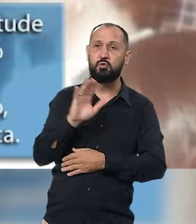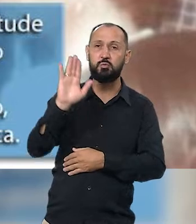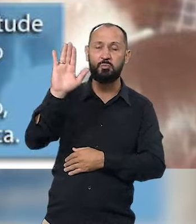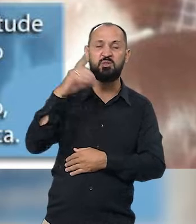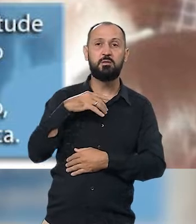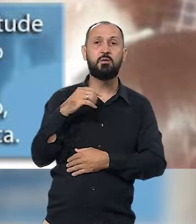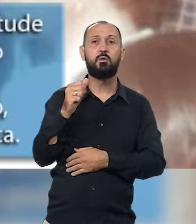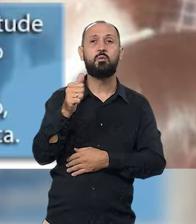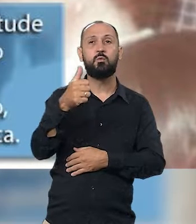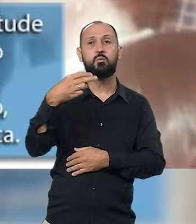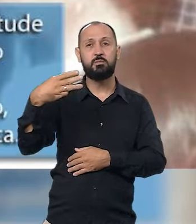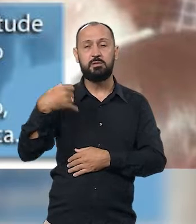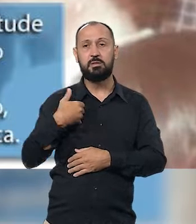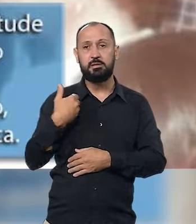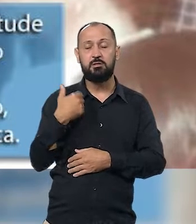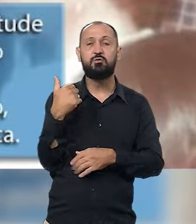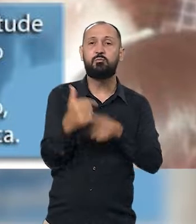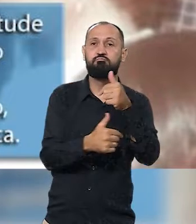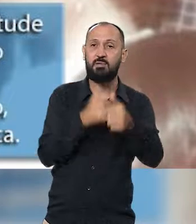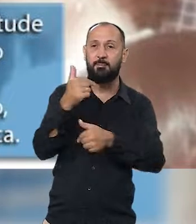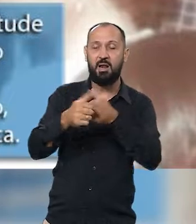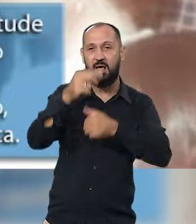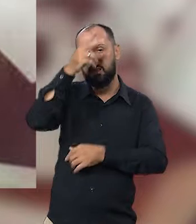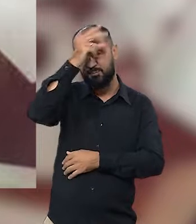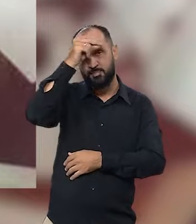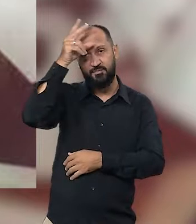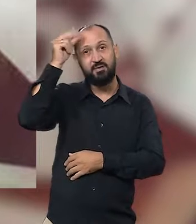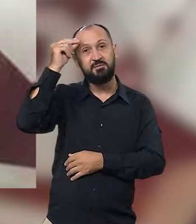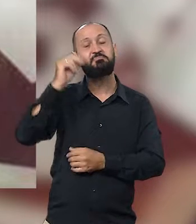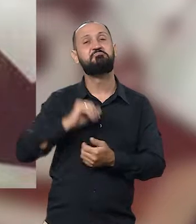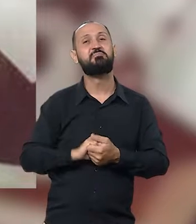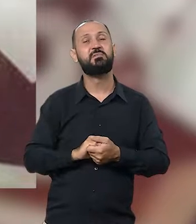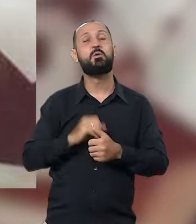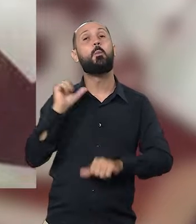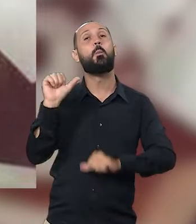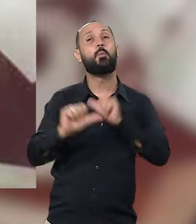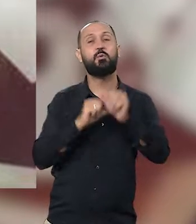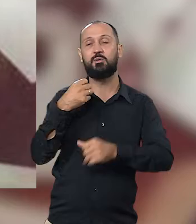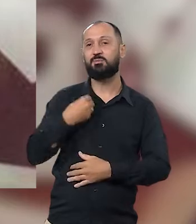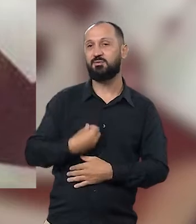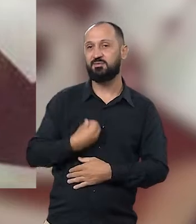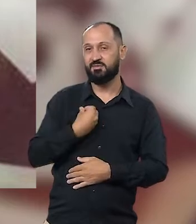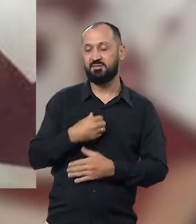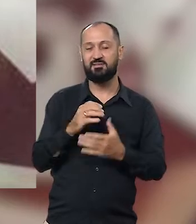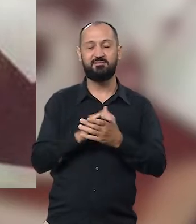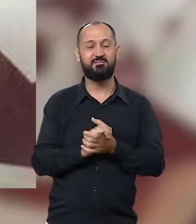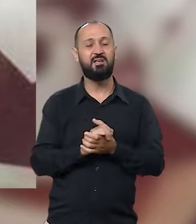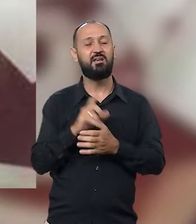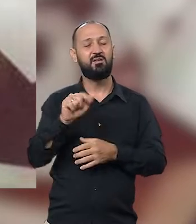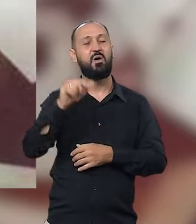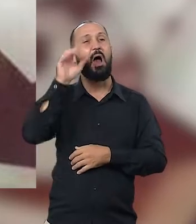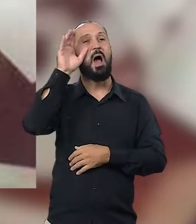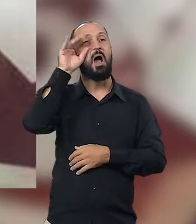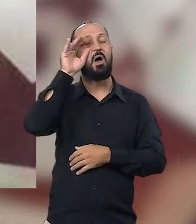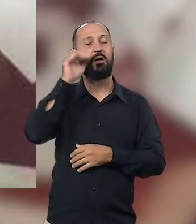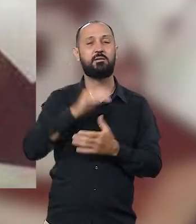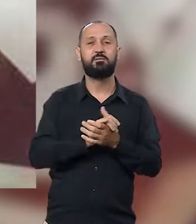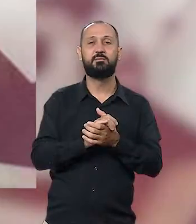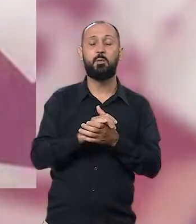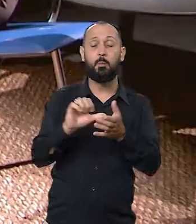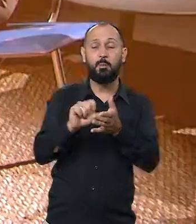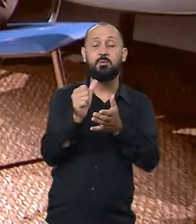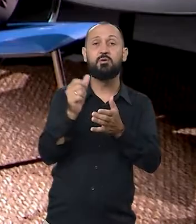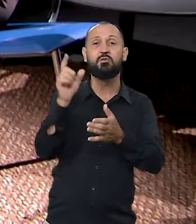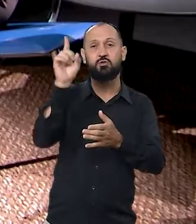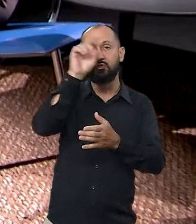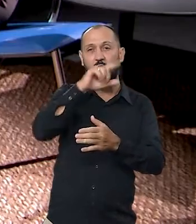as eleições, com 13 anos eu fui trabalhar na Prefeitura e isso modificou a minha vida. E aí tem um fato muito curioso, Lívia. Primeiro